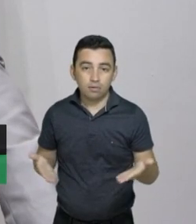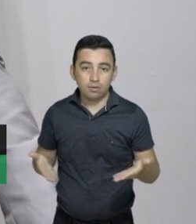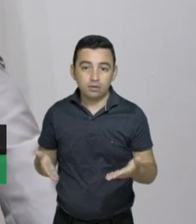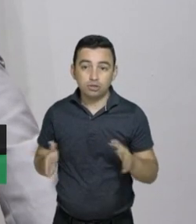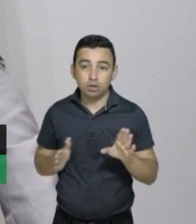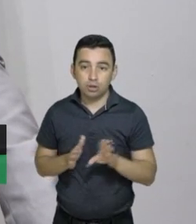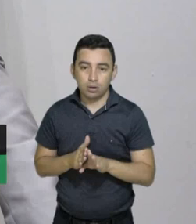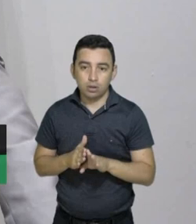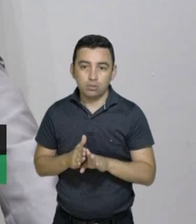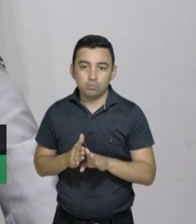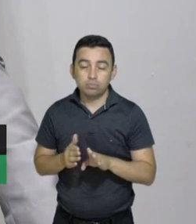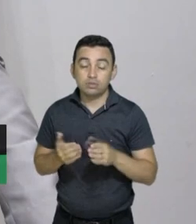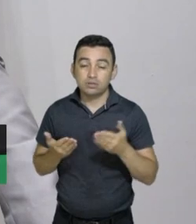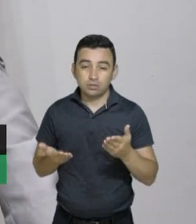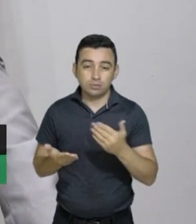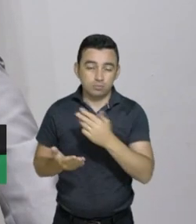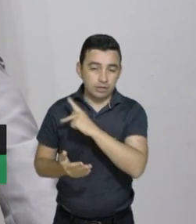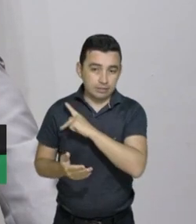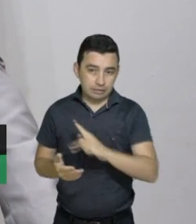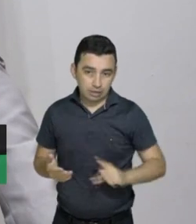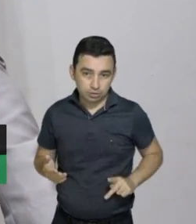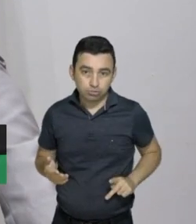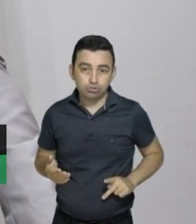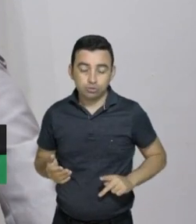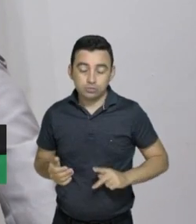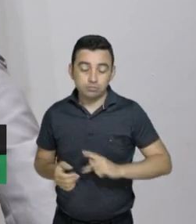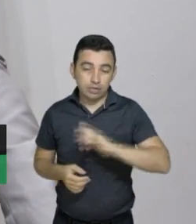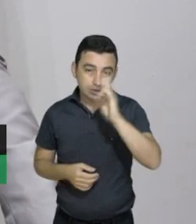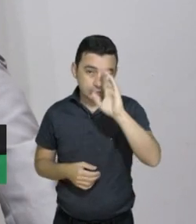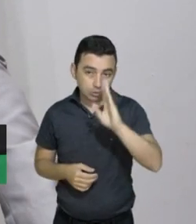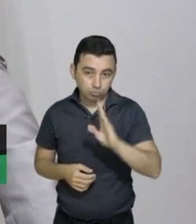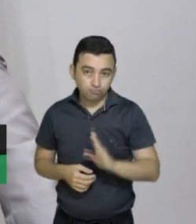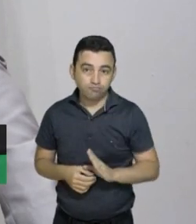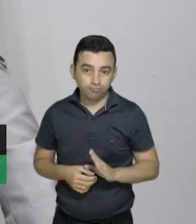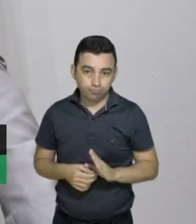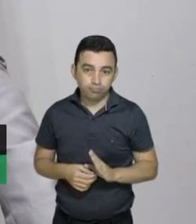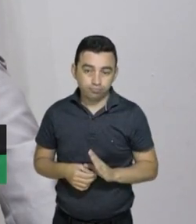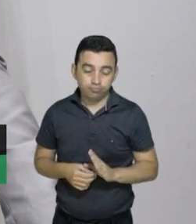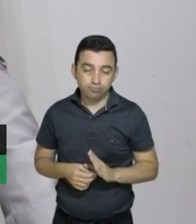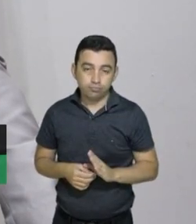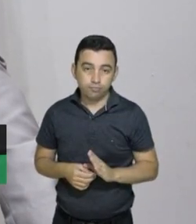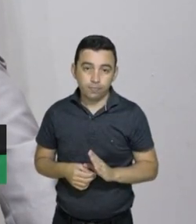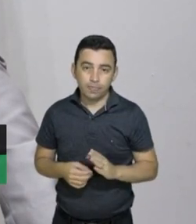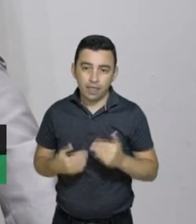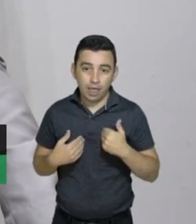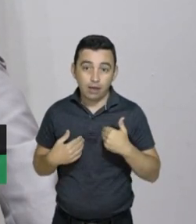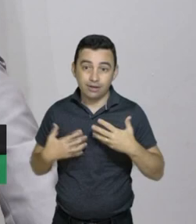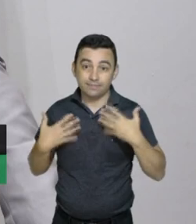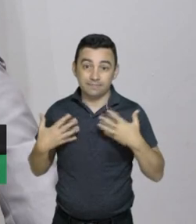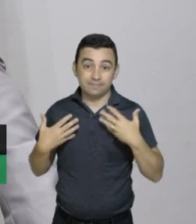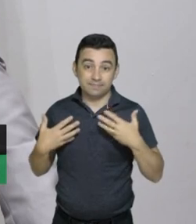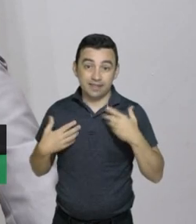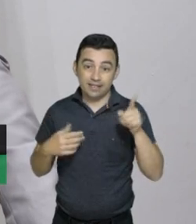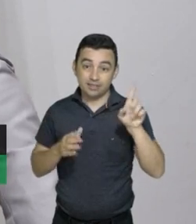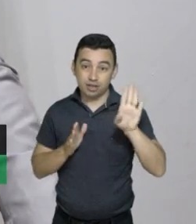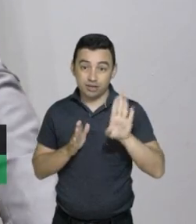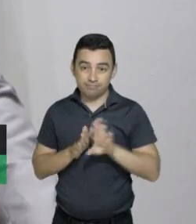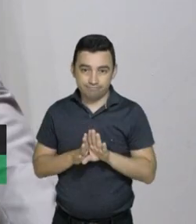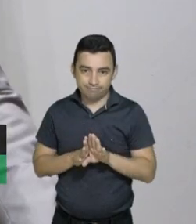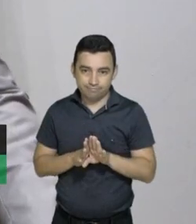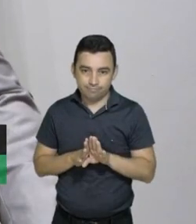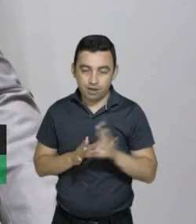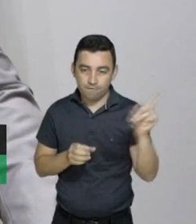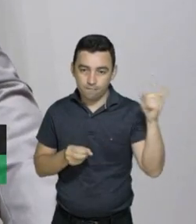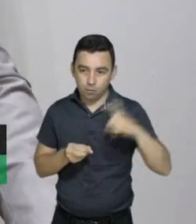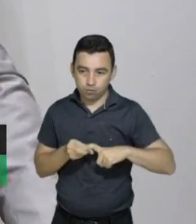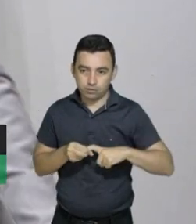presidente Jair Messias bolsonaro no Brasil meu coração está repleto de alegria tô muito contente muito feliz com o retorno